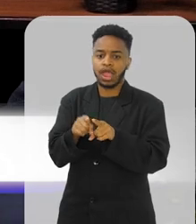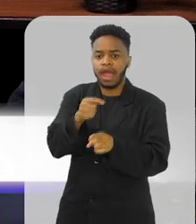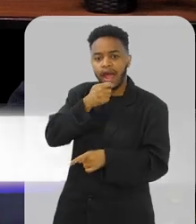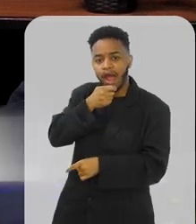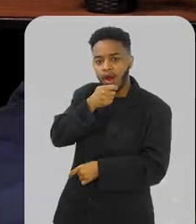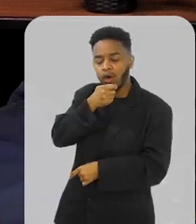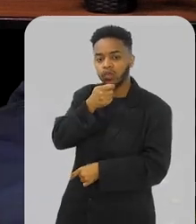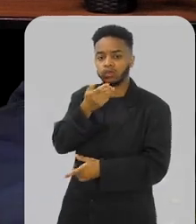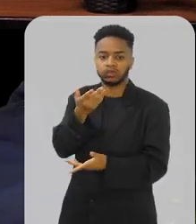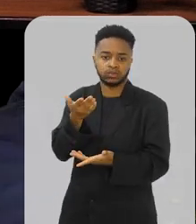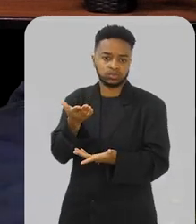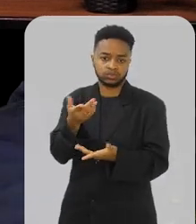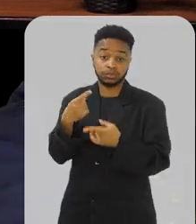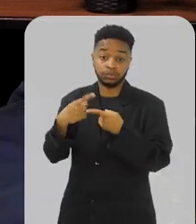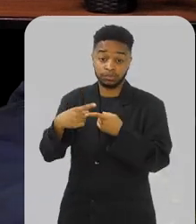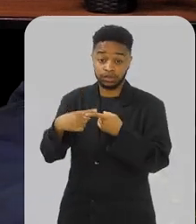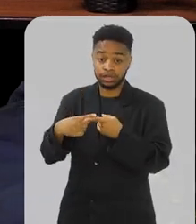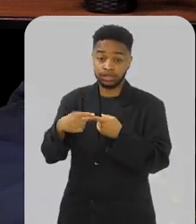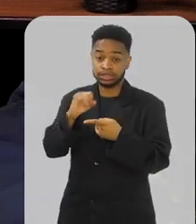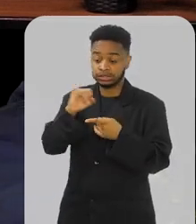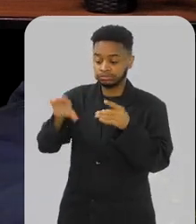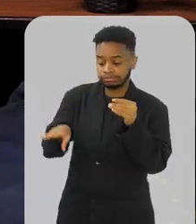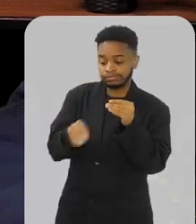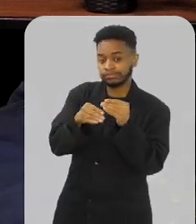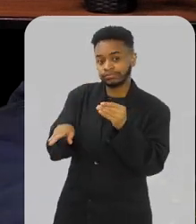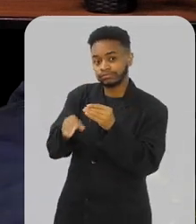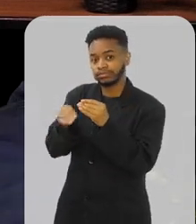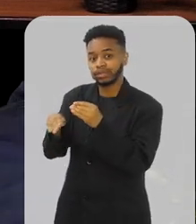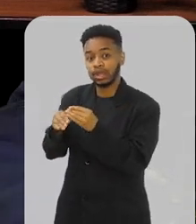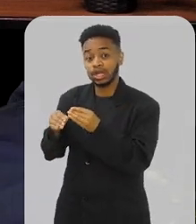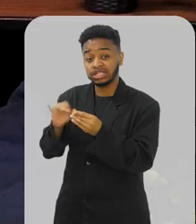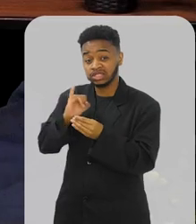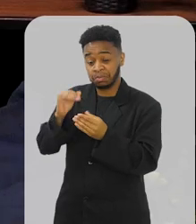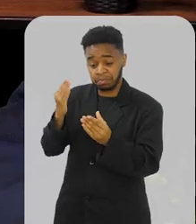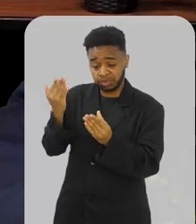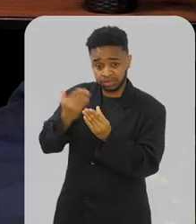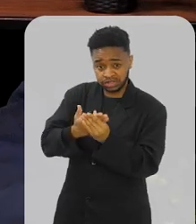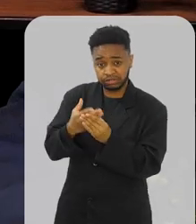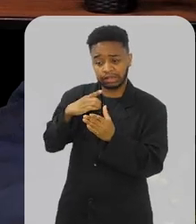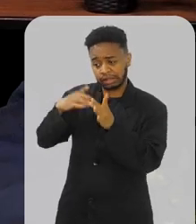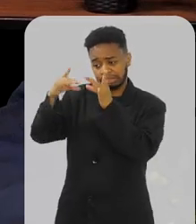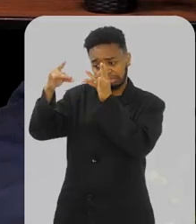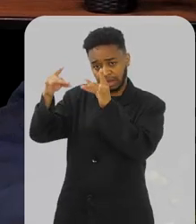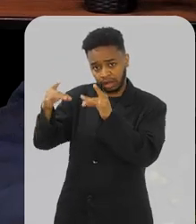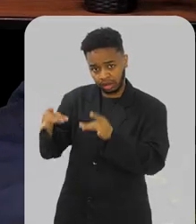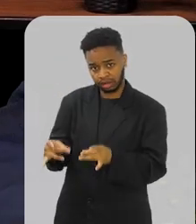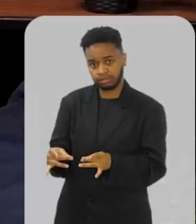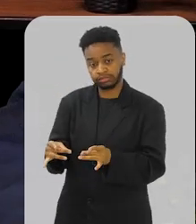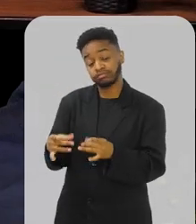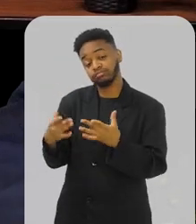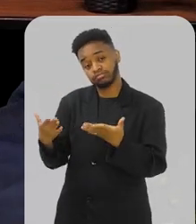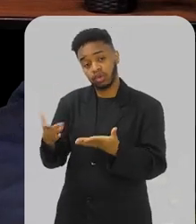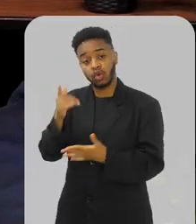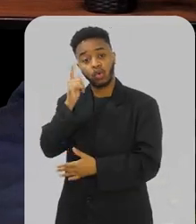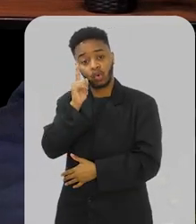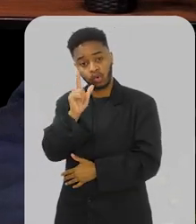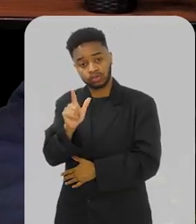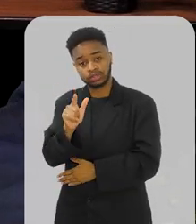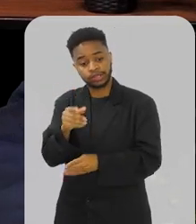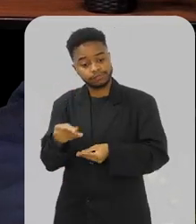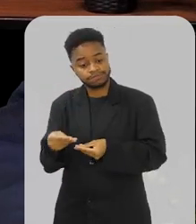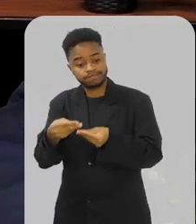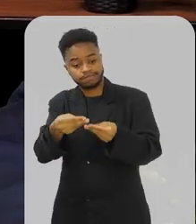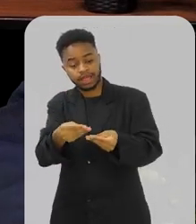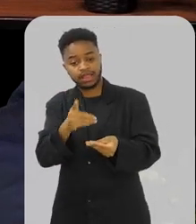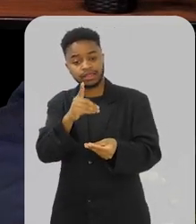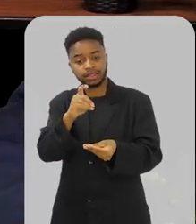áudio. Porque quanto mais o seu processo for trabalhado, melhor vai ser para ele sair